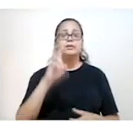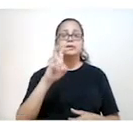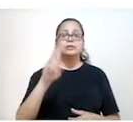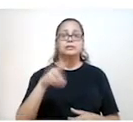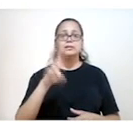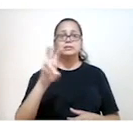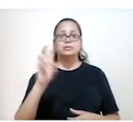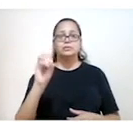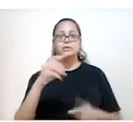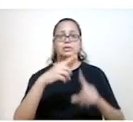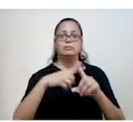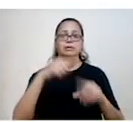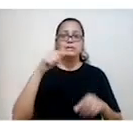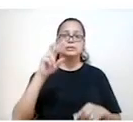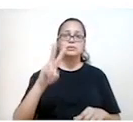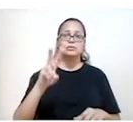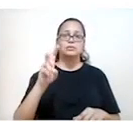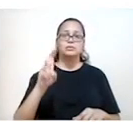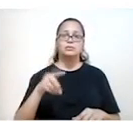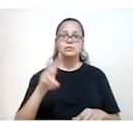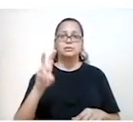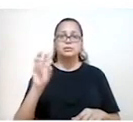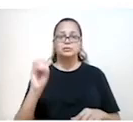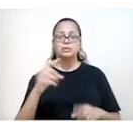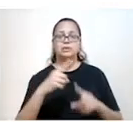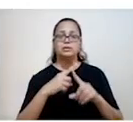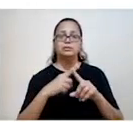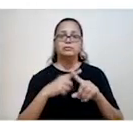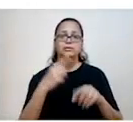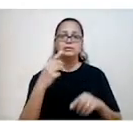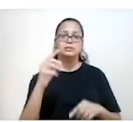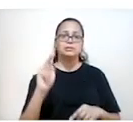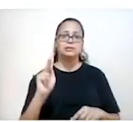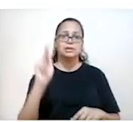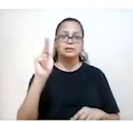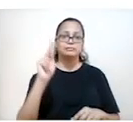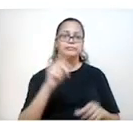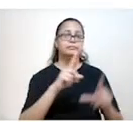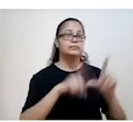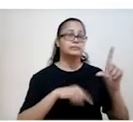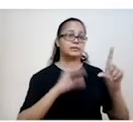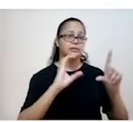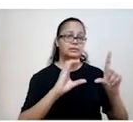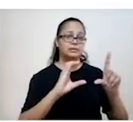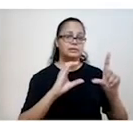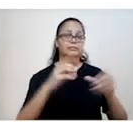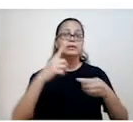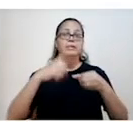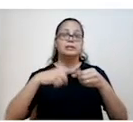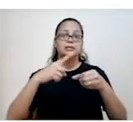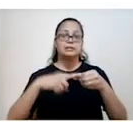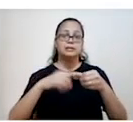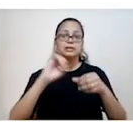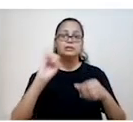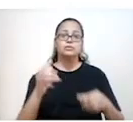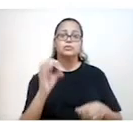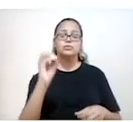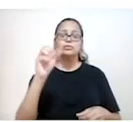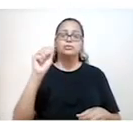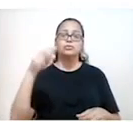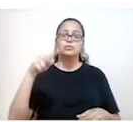mais 2,50 vezes K. Nessa cidade, Joana pagou R$ 34,25 por uma corrida de